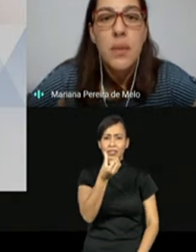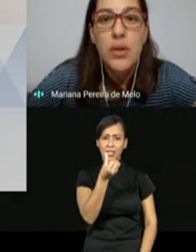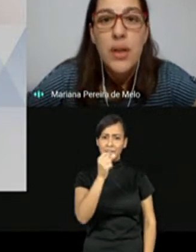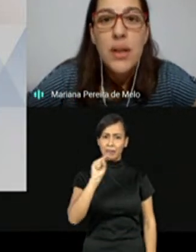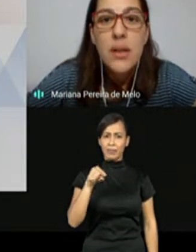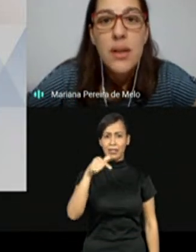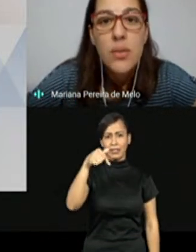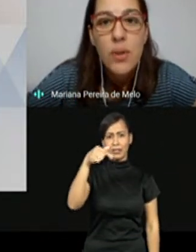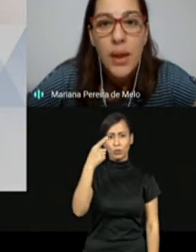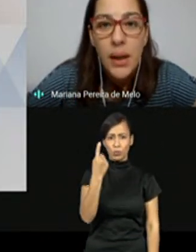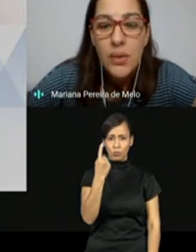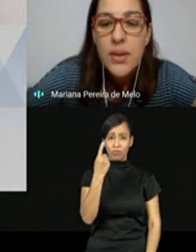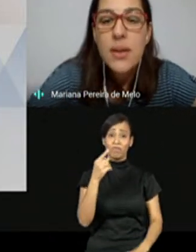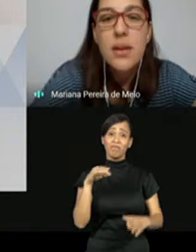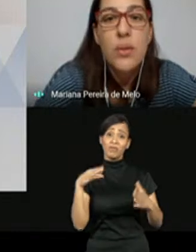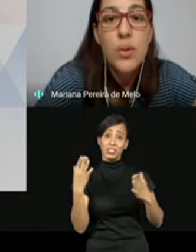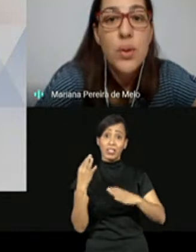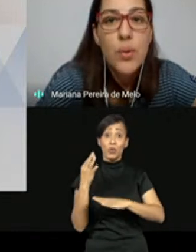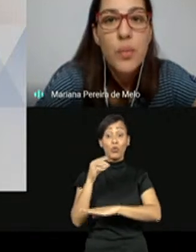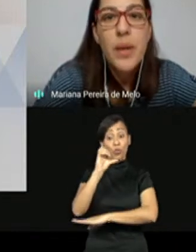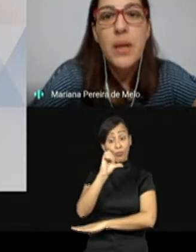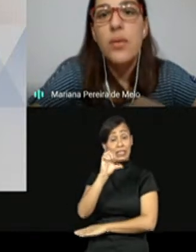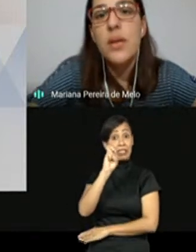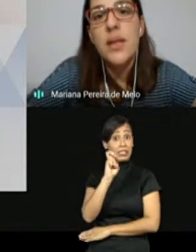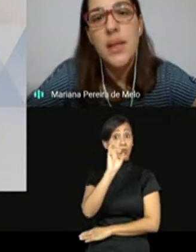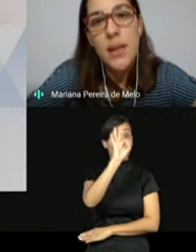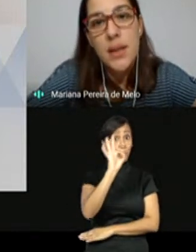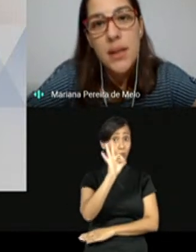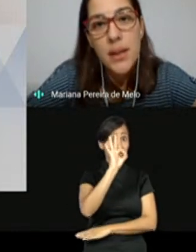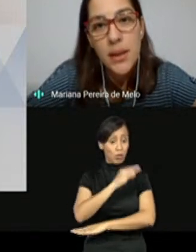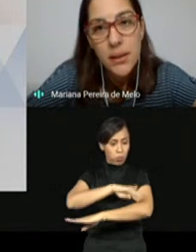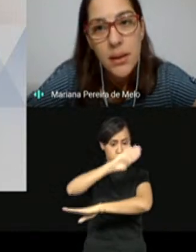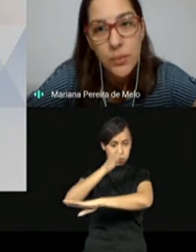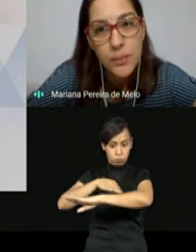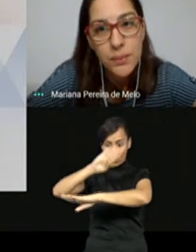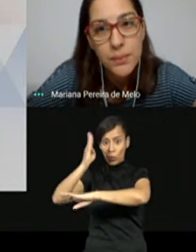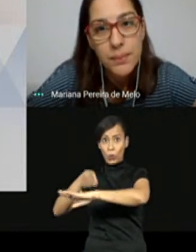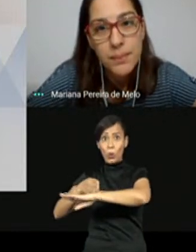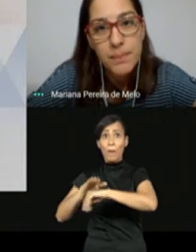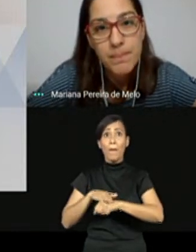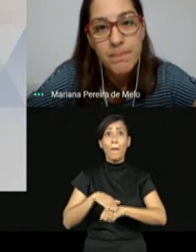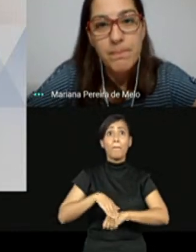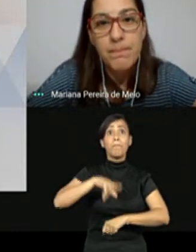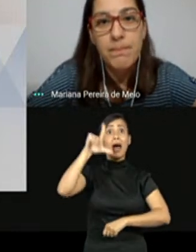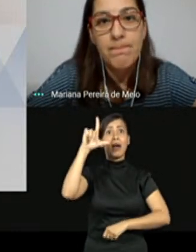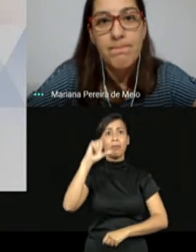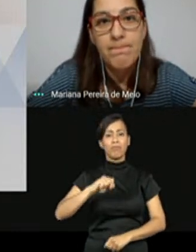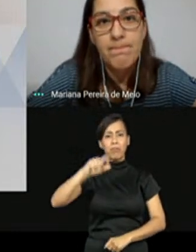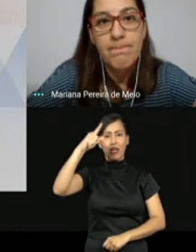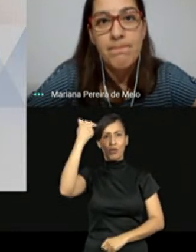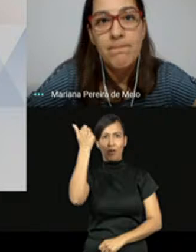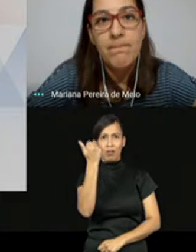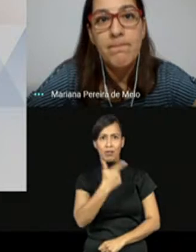95% das medidas das correntes são superiores a 6,71.